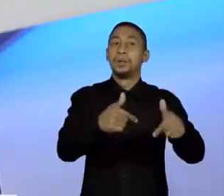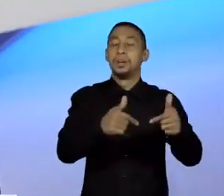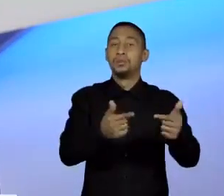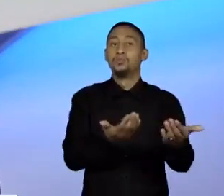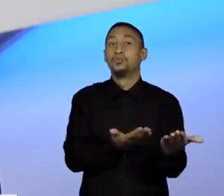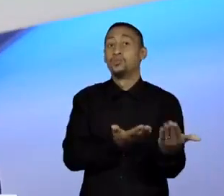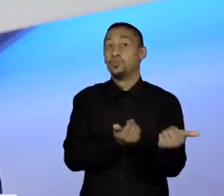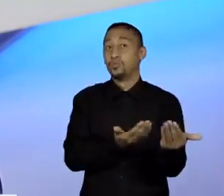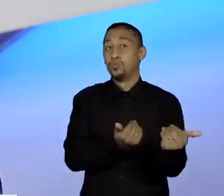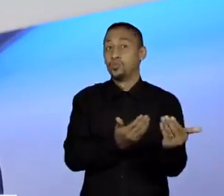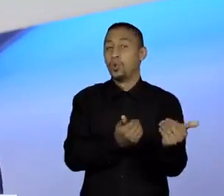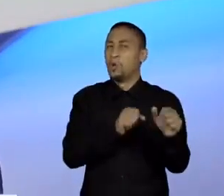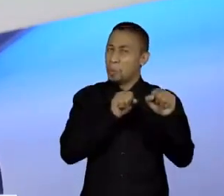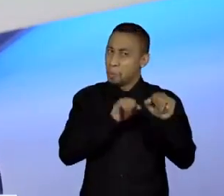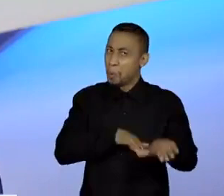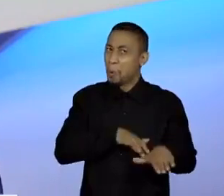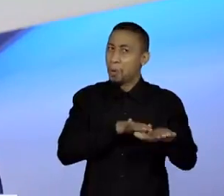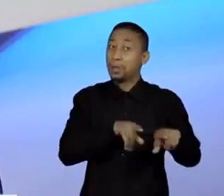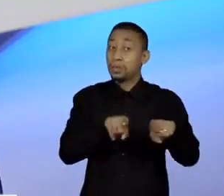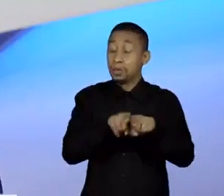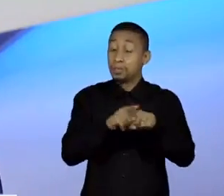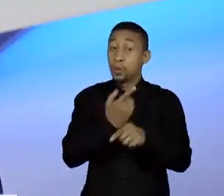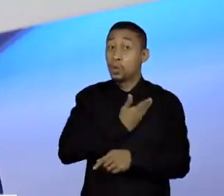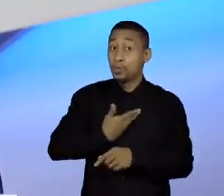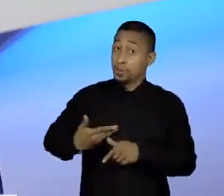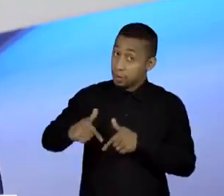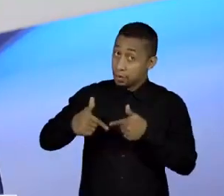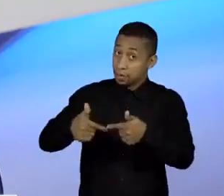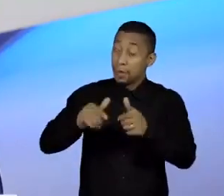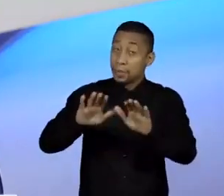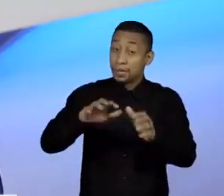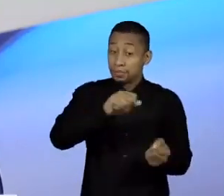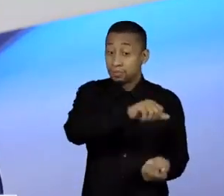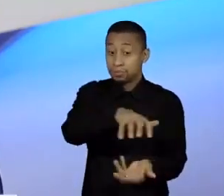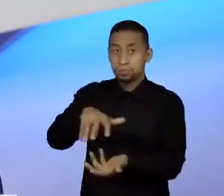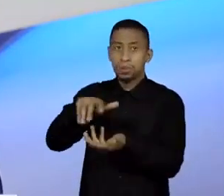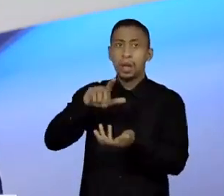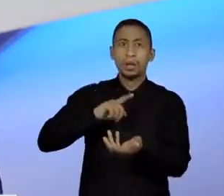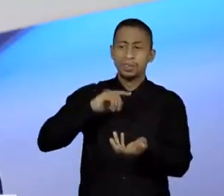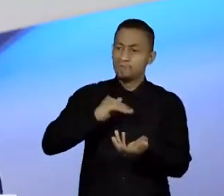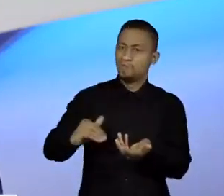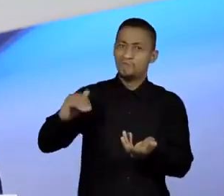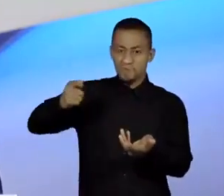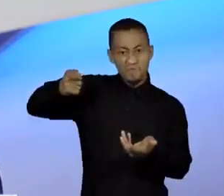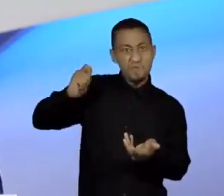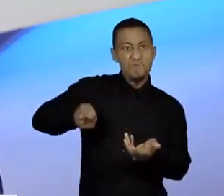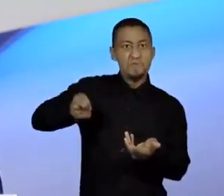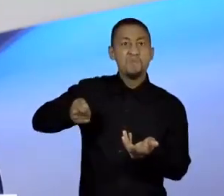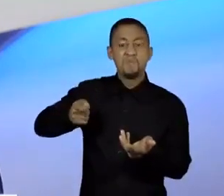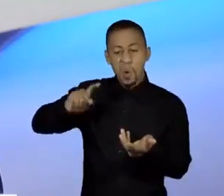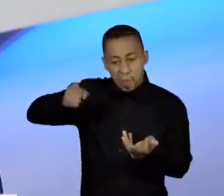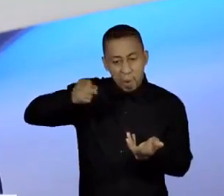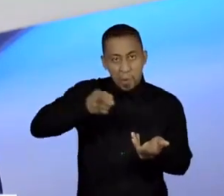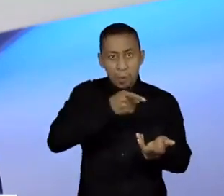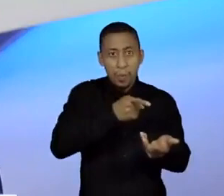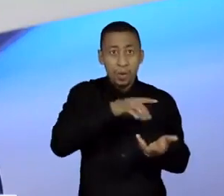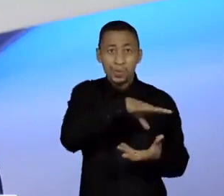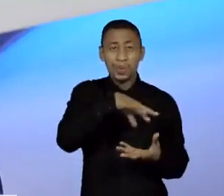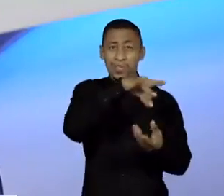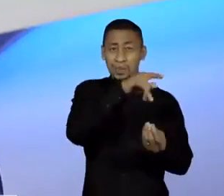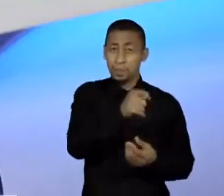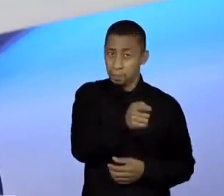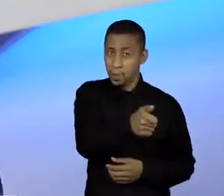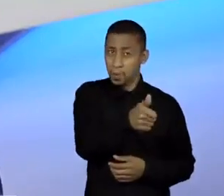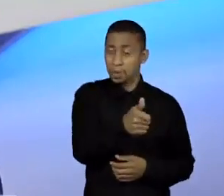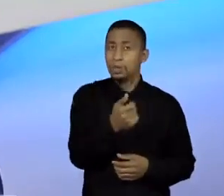governos podem fazer. No entanto, a gente vive num mundo em que há mais regimes autoritários do que democracias e, como a senhora citou, as